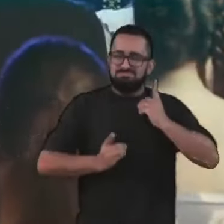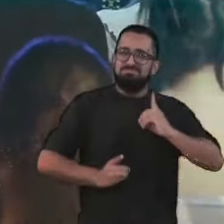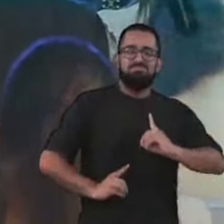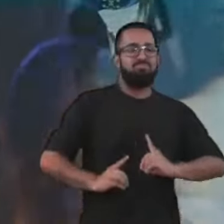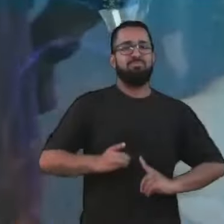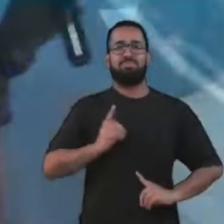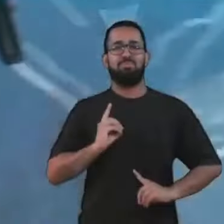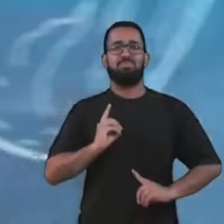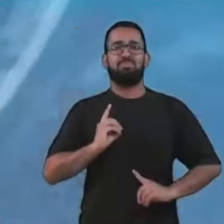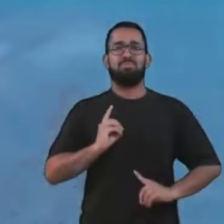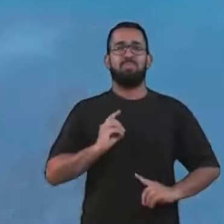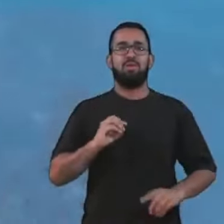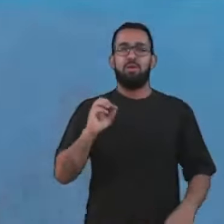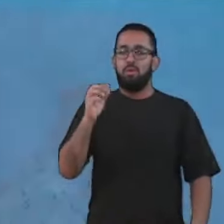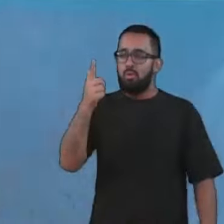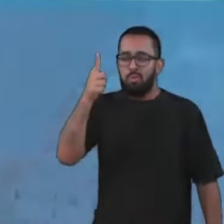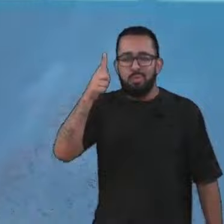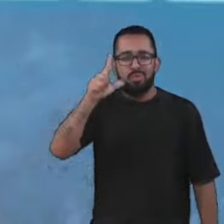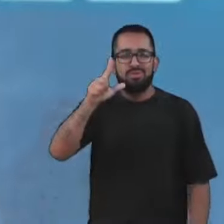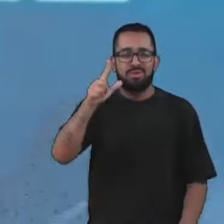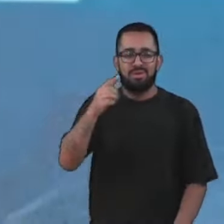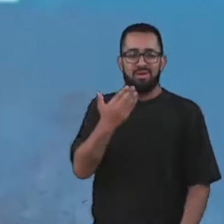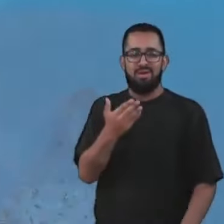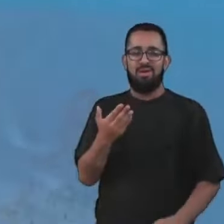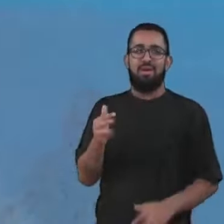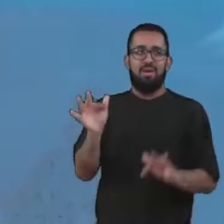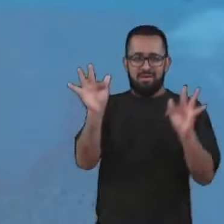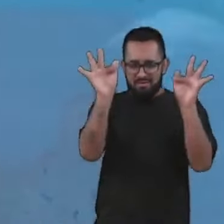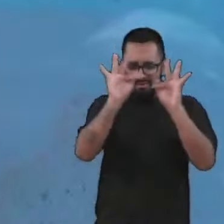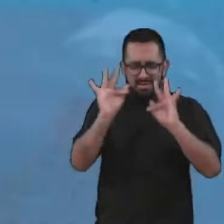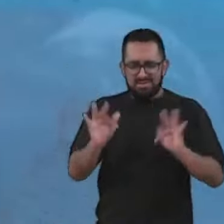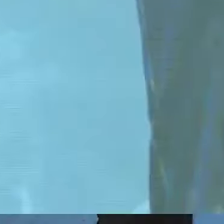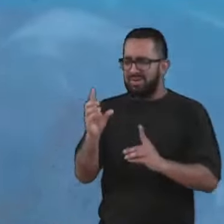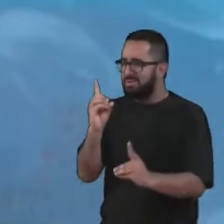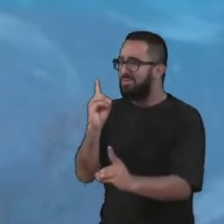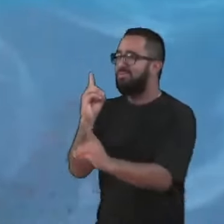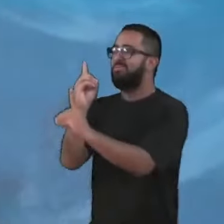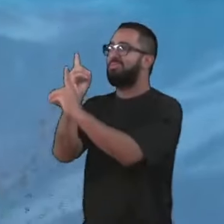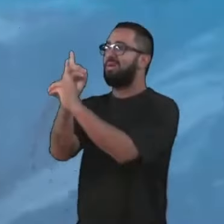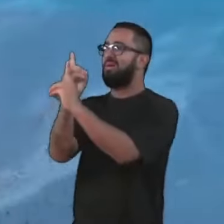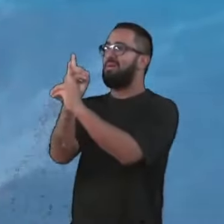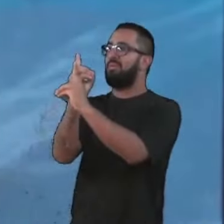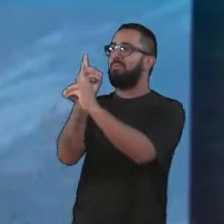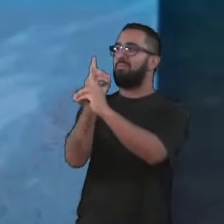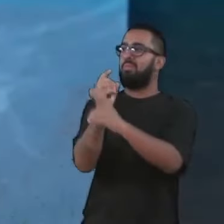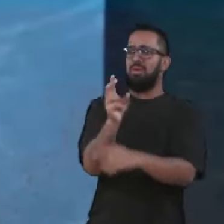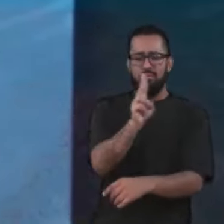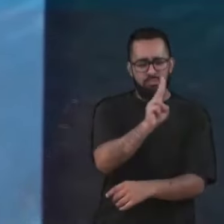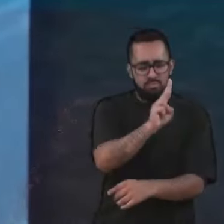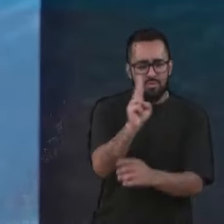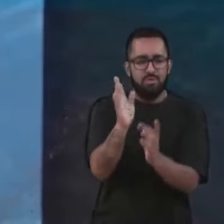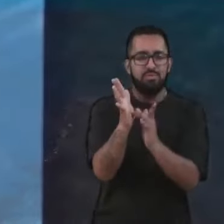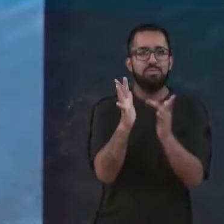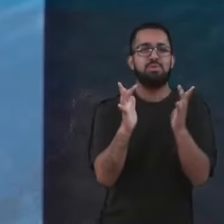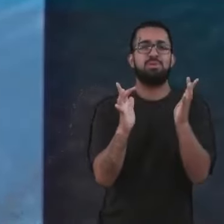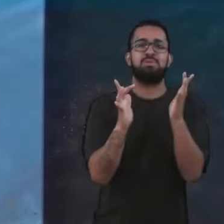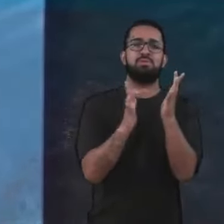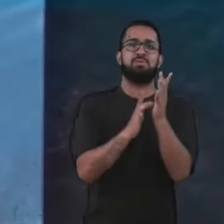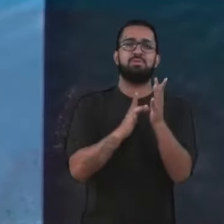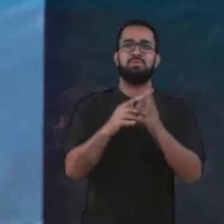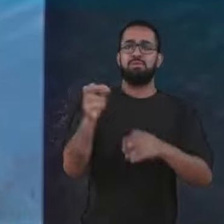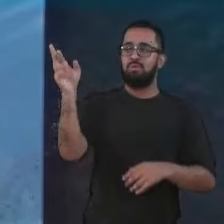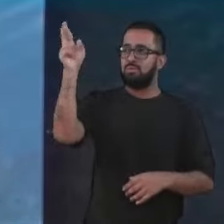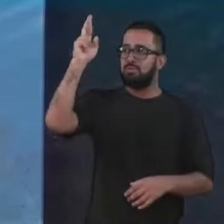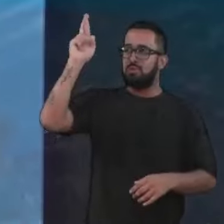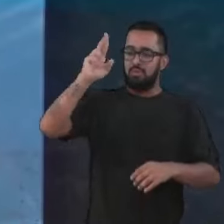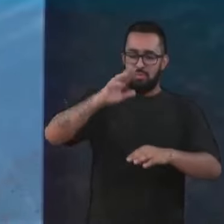estão mergulhadas numa tristeza e não conseguem sair. O Senhor estende as mãos agora e te puxa de onde você estiver, em nome do Senhor